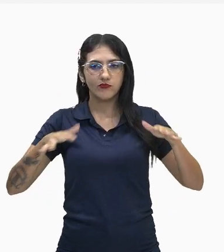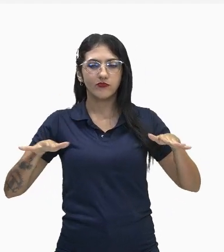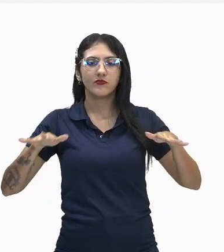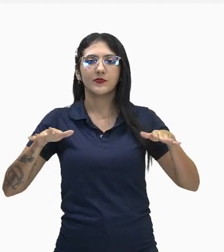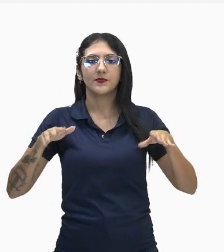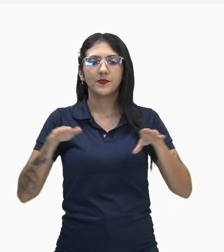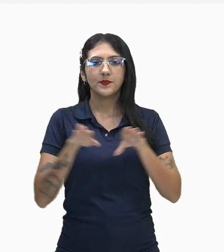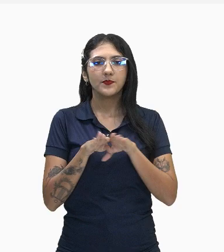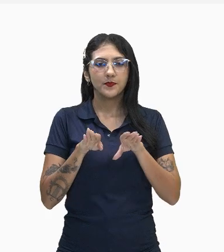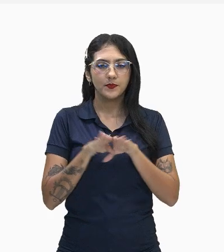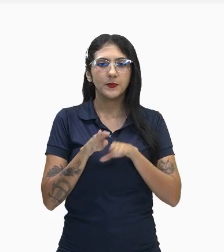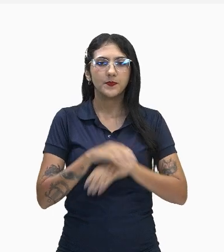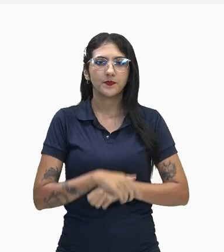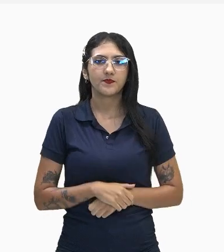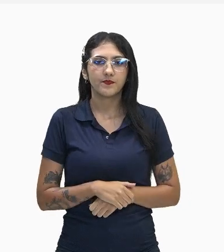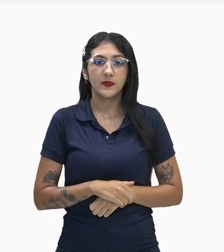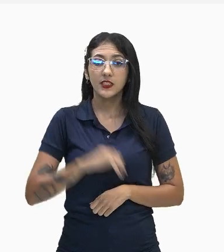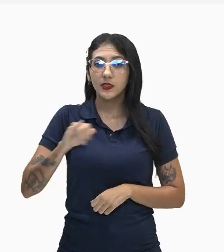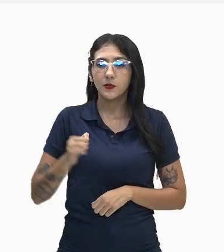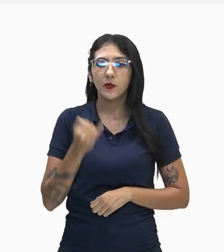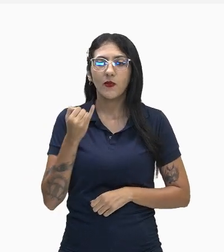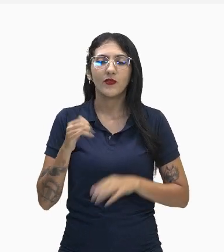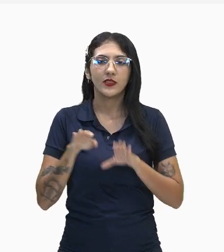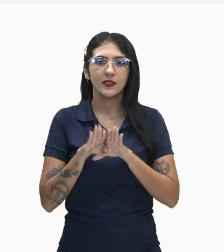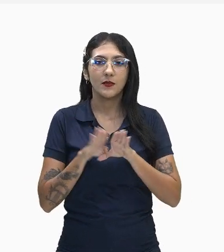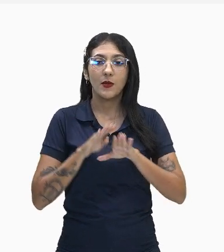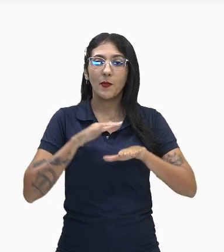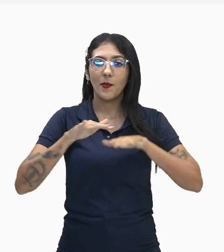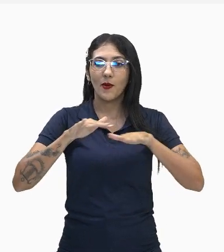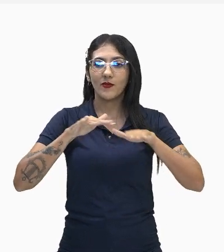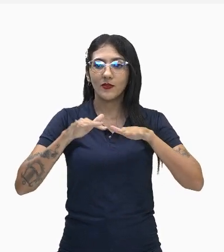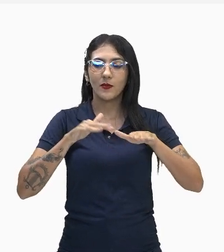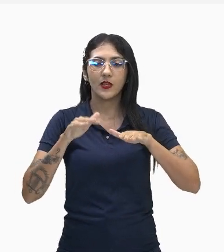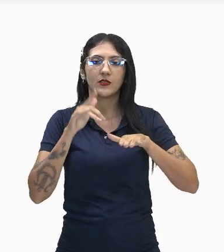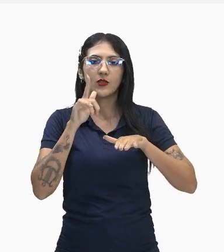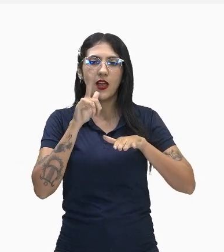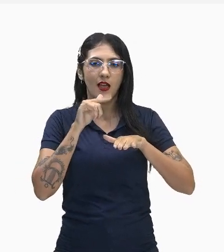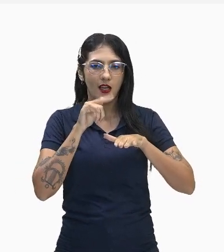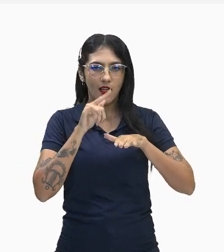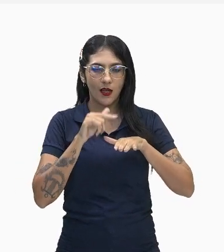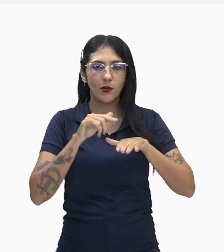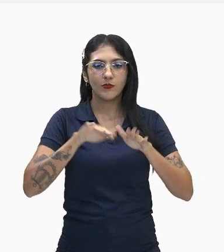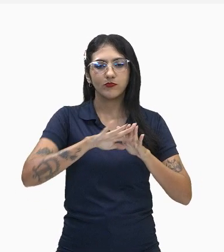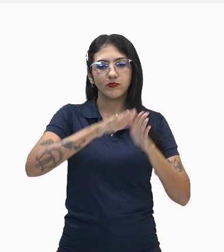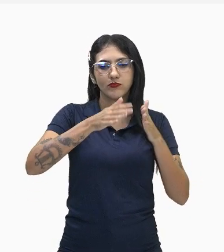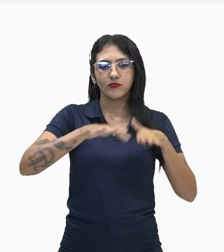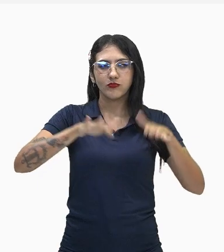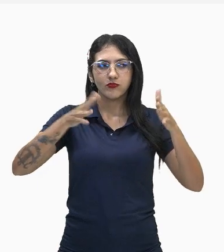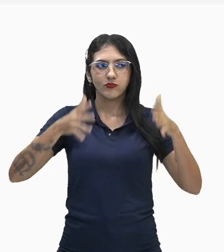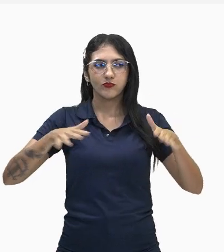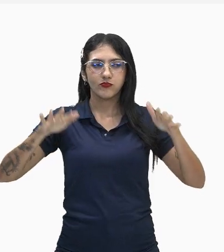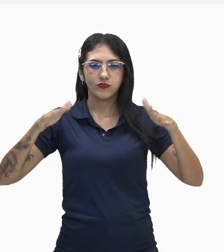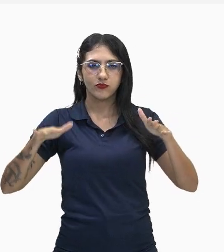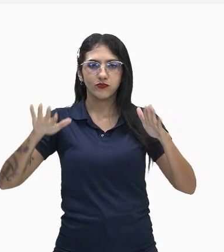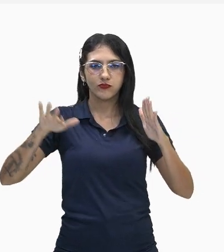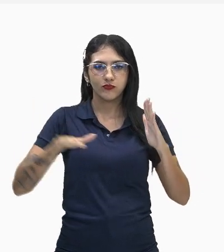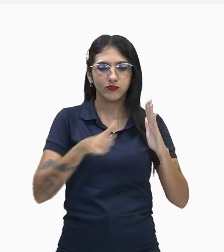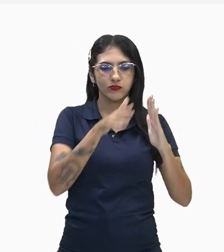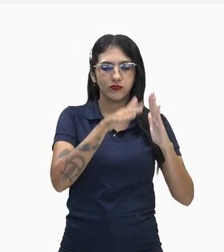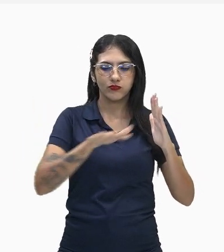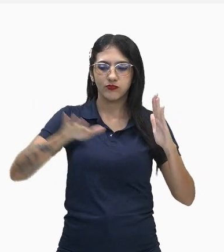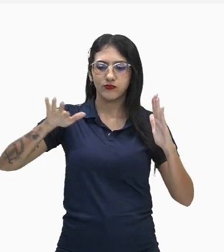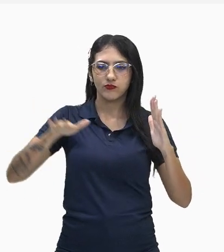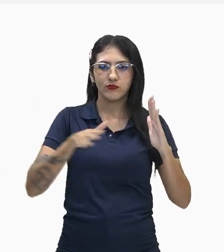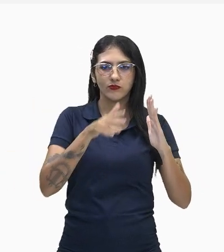nós vamos ter ali o aproveitamento do movimento das marés, né? Então, esse movimento de subida e descida ali